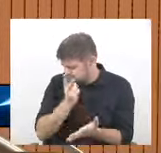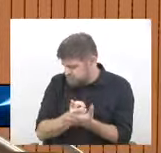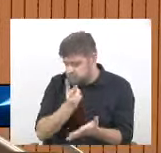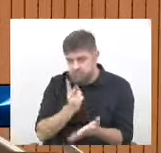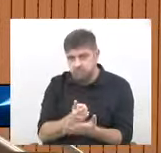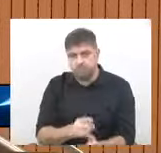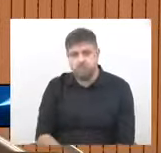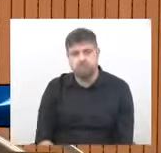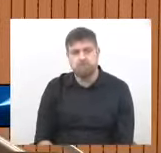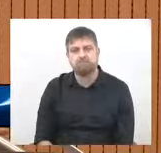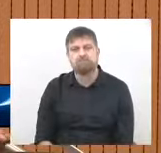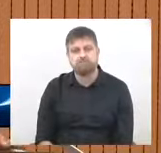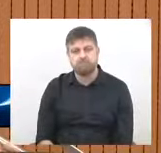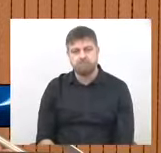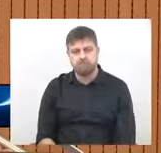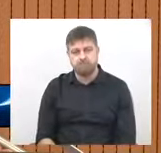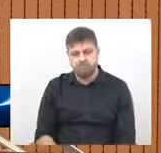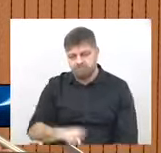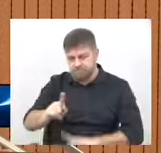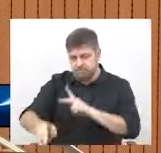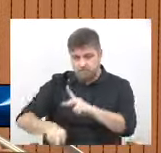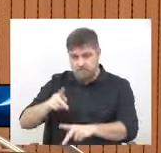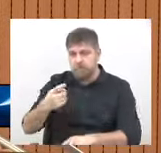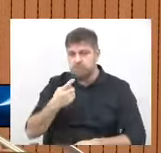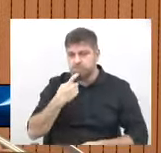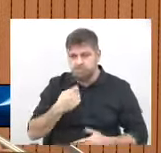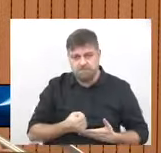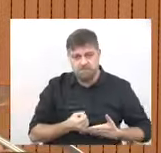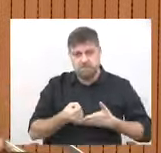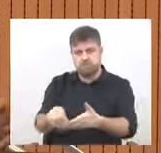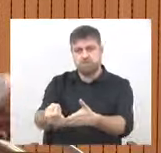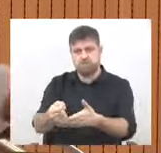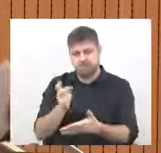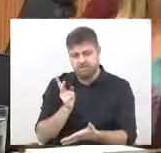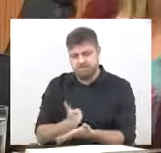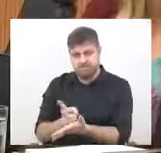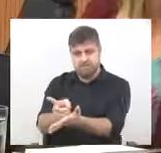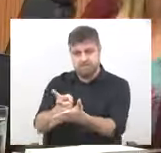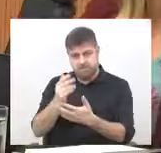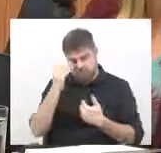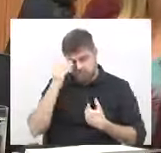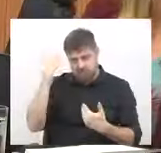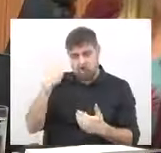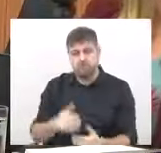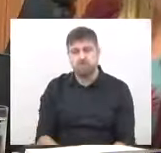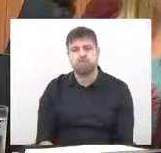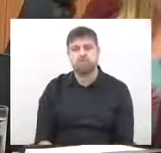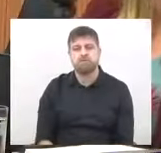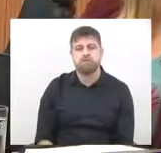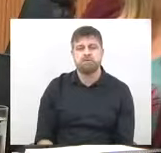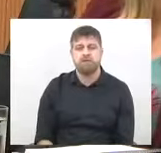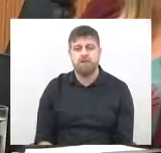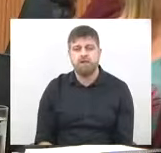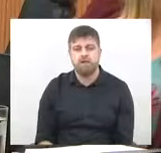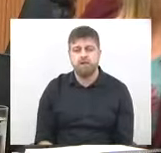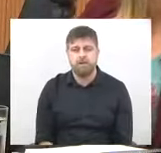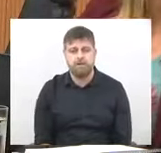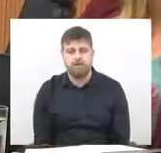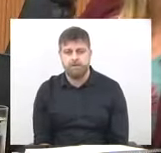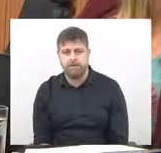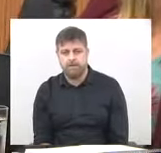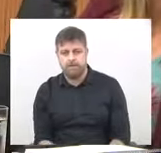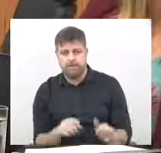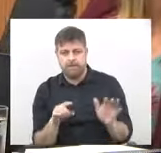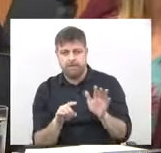com esse mesmo fôlego para estar trabalhando pela população de Campinas. Obrigado. Obrigado, vereador Carlinhos. Eu consulto o vereador